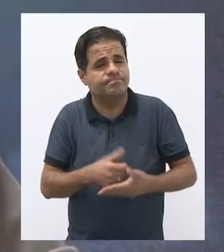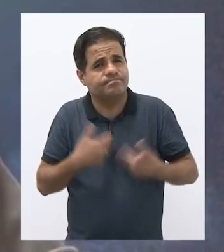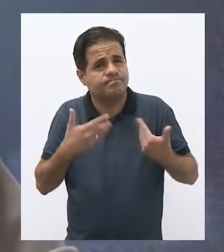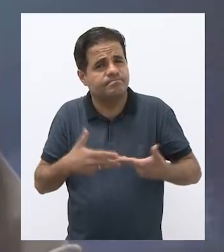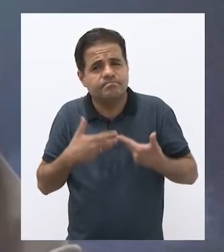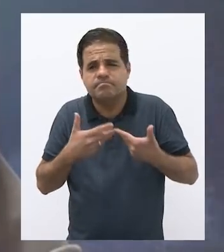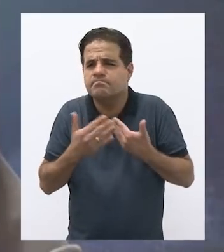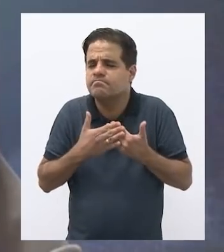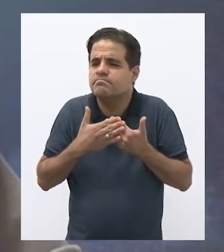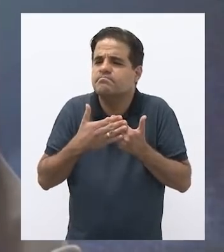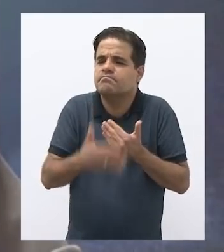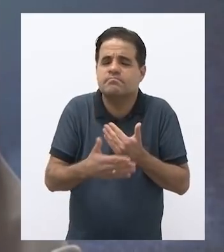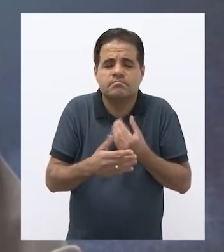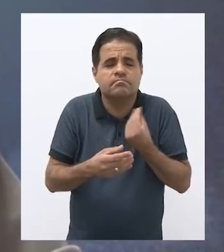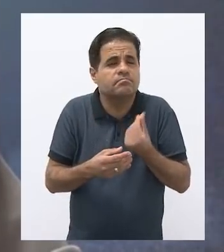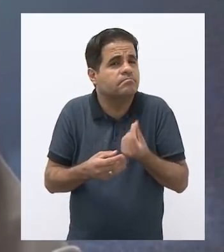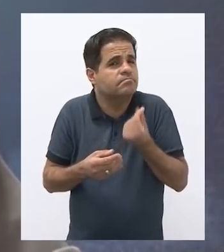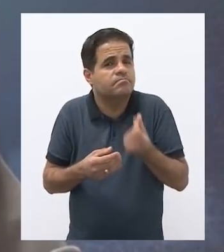se